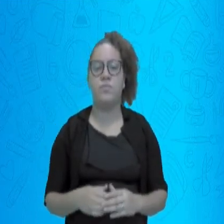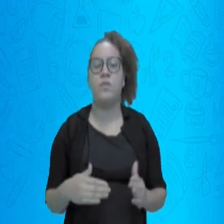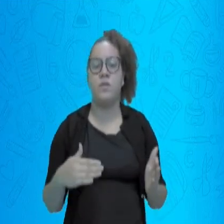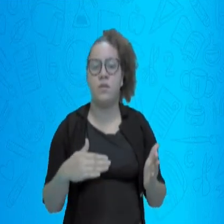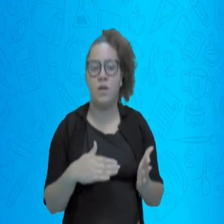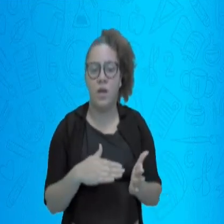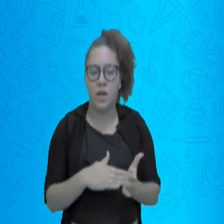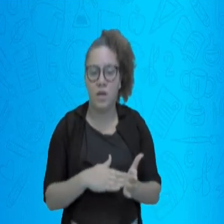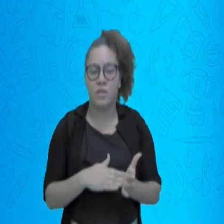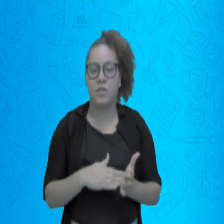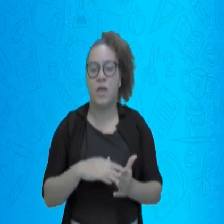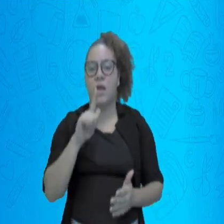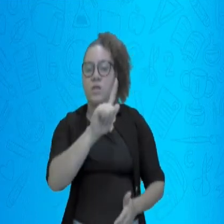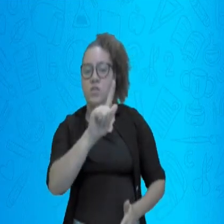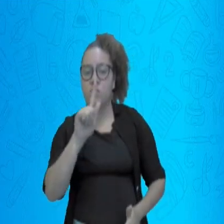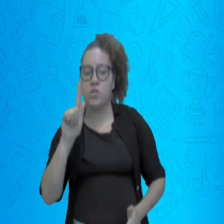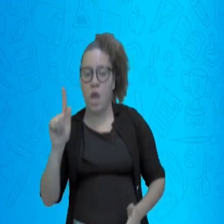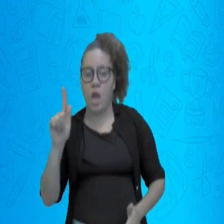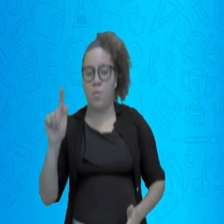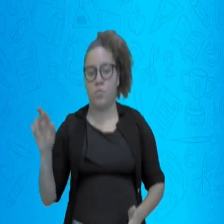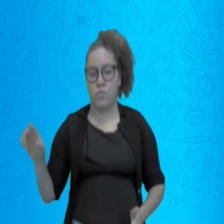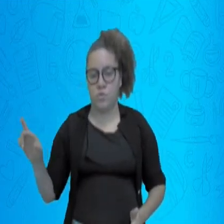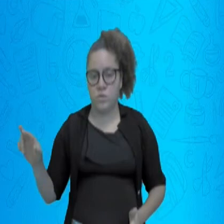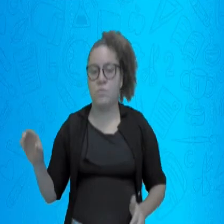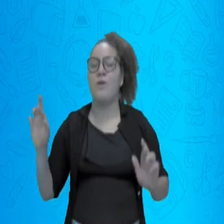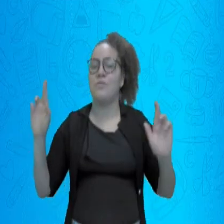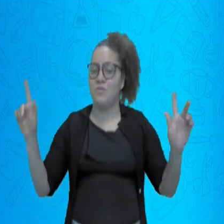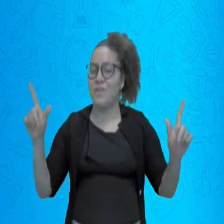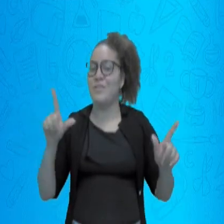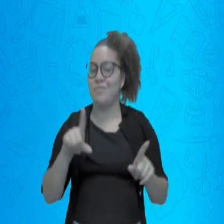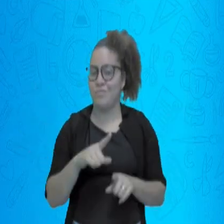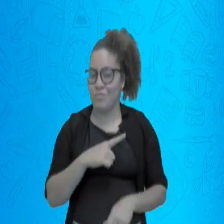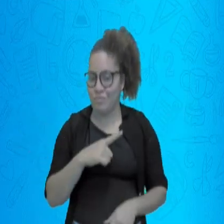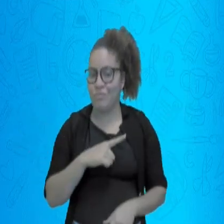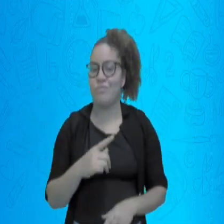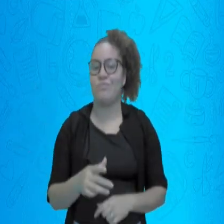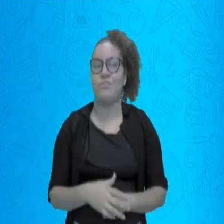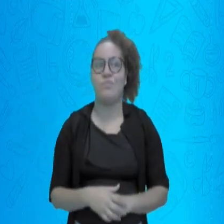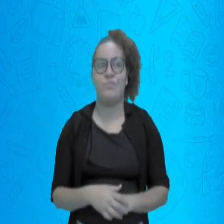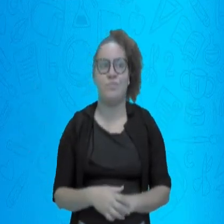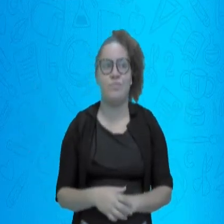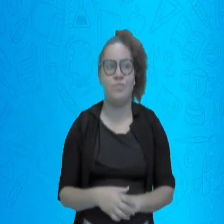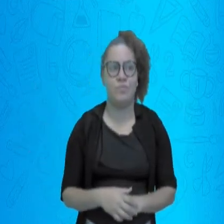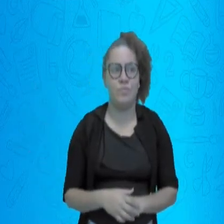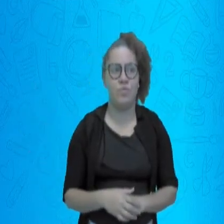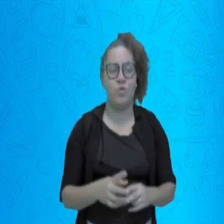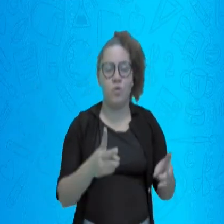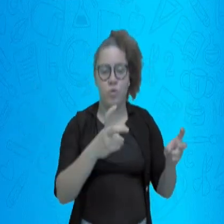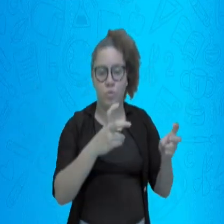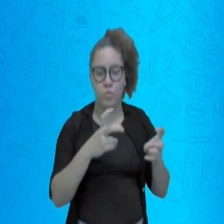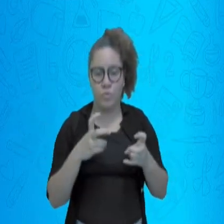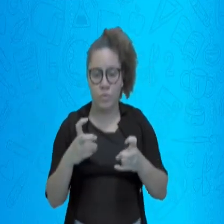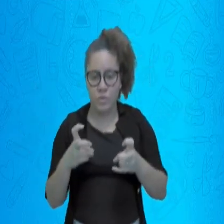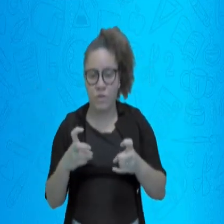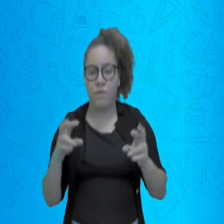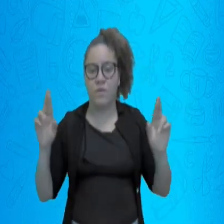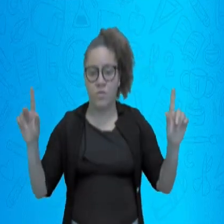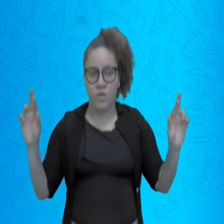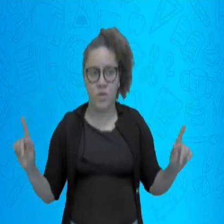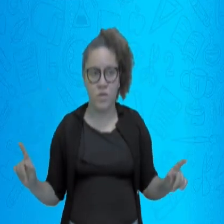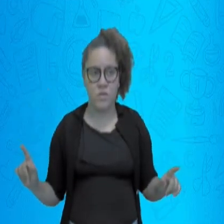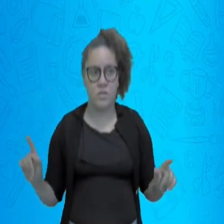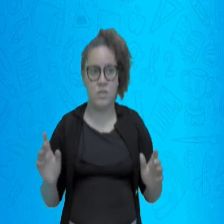das pessoas gêmeas, existem as diferenças. Vamos analisar as diferenças com as imagens a